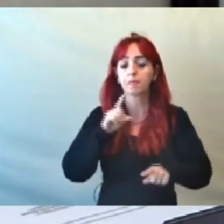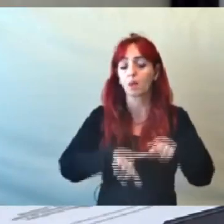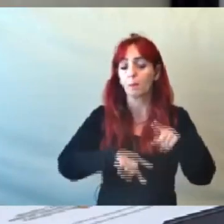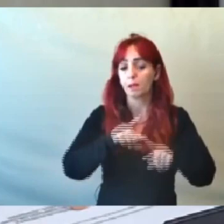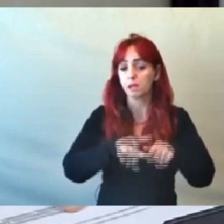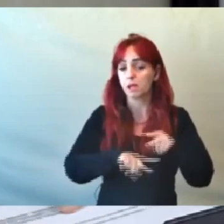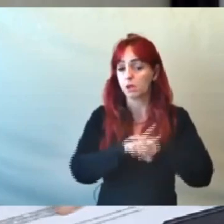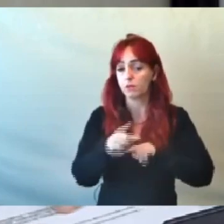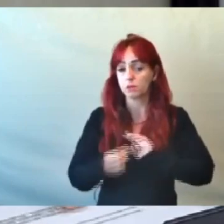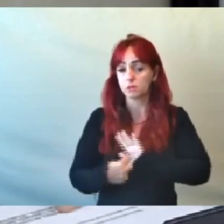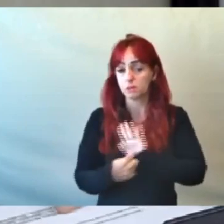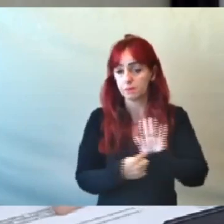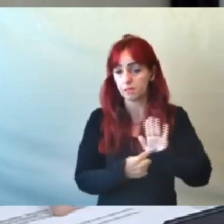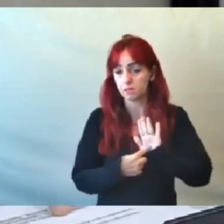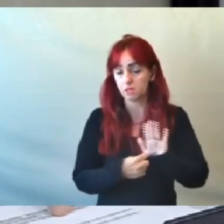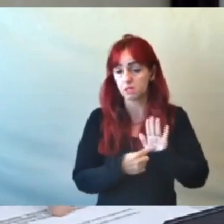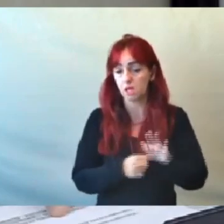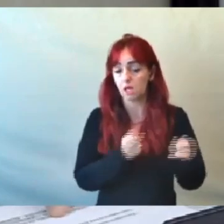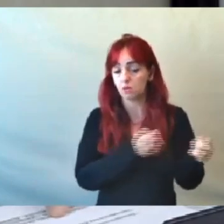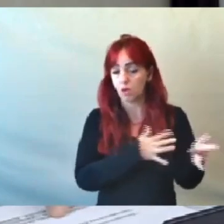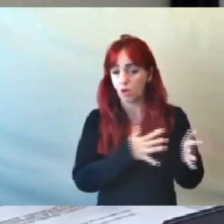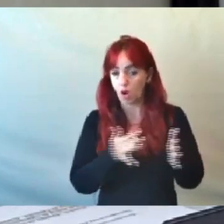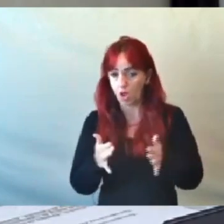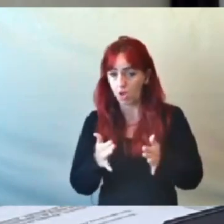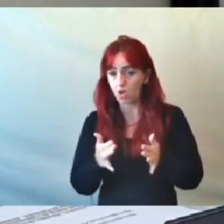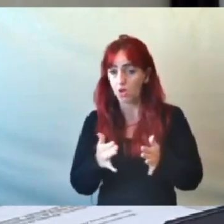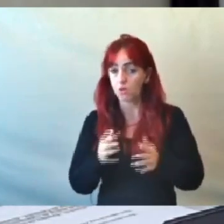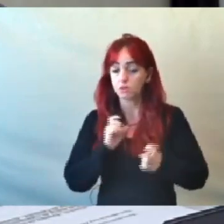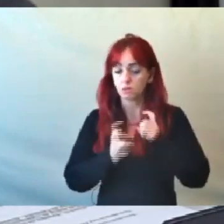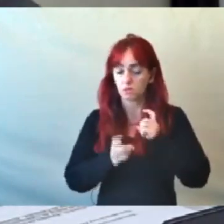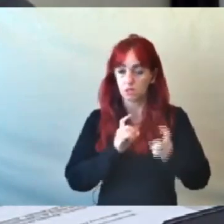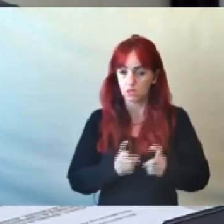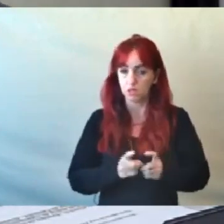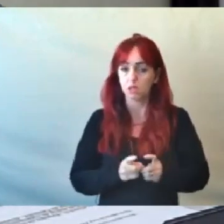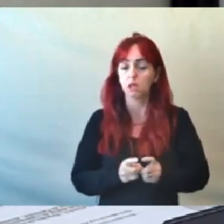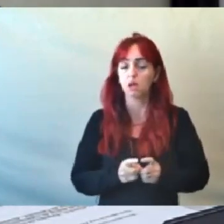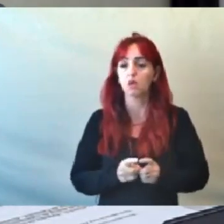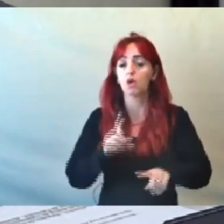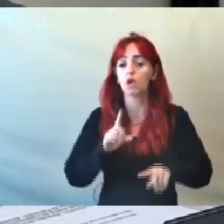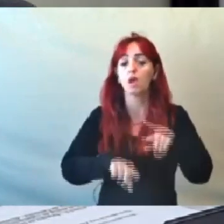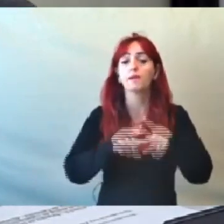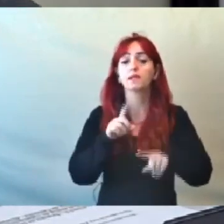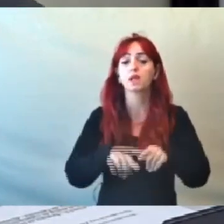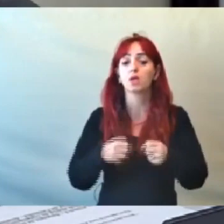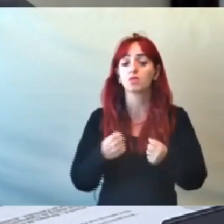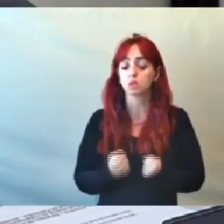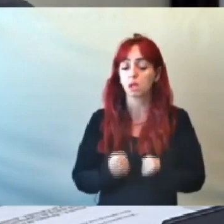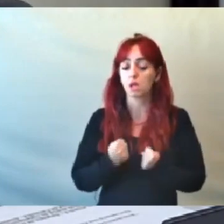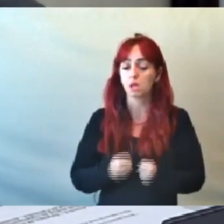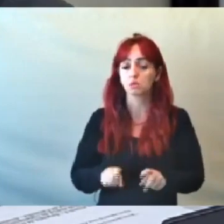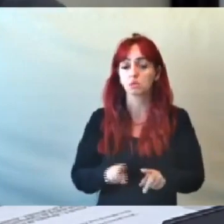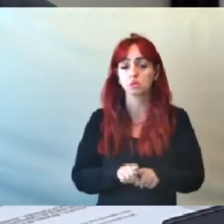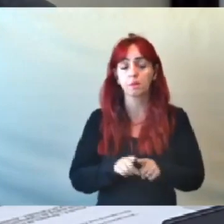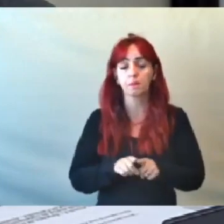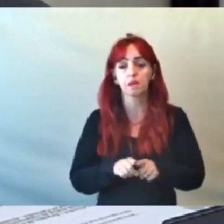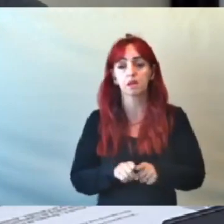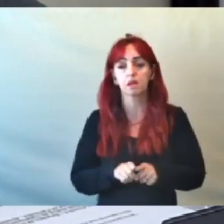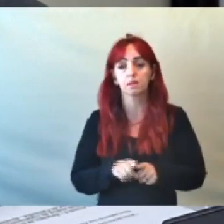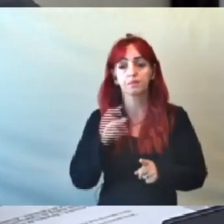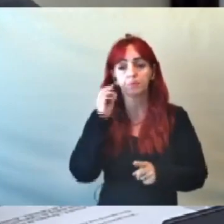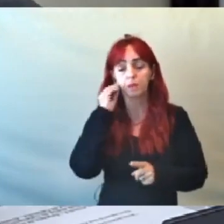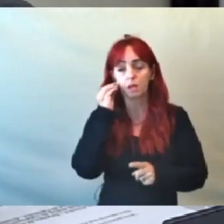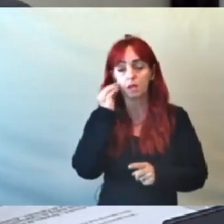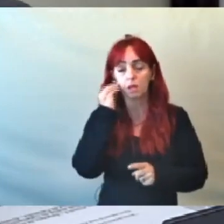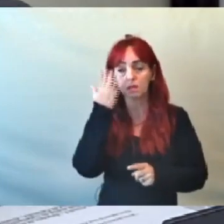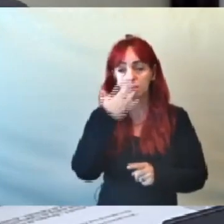longo dessa consultoria é um material muito denso. As evidências que baseiam, que nos sustentam para fazer